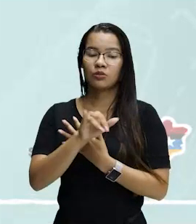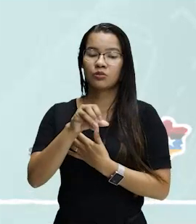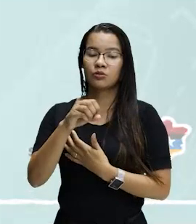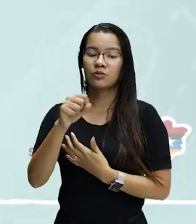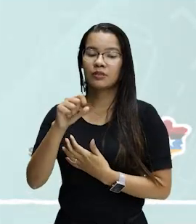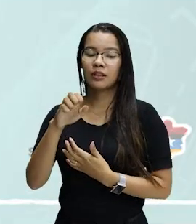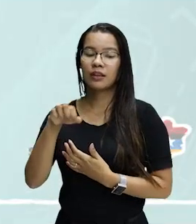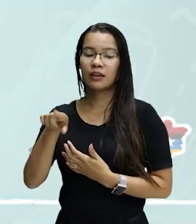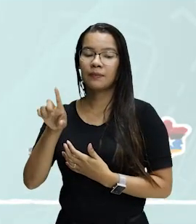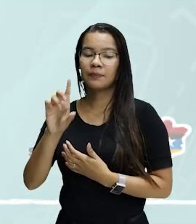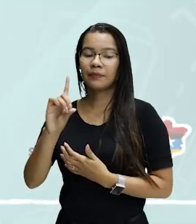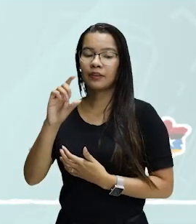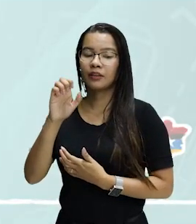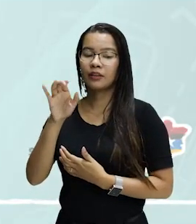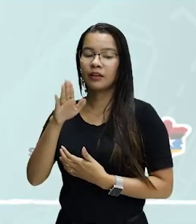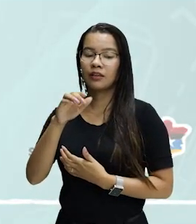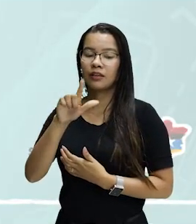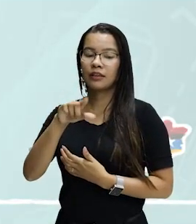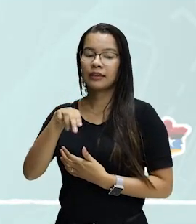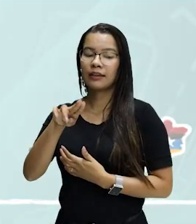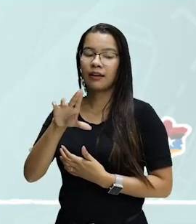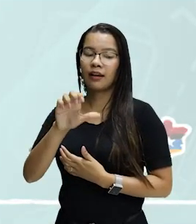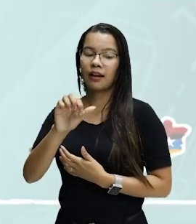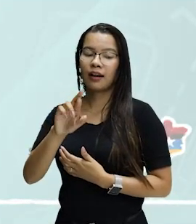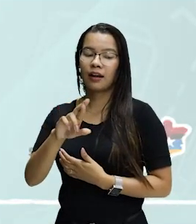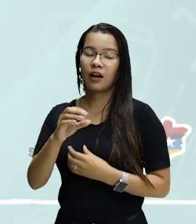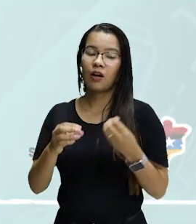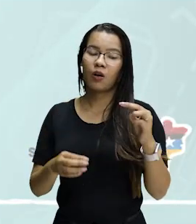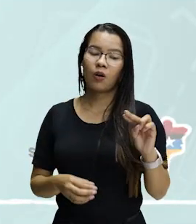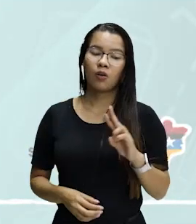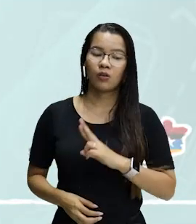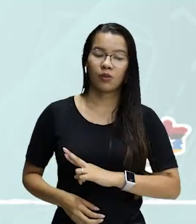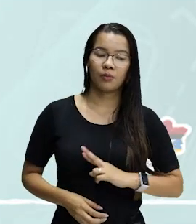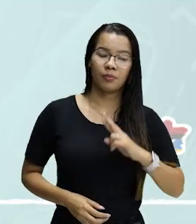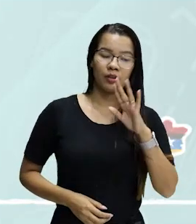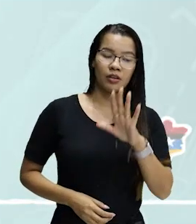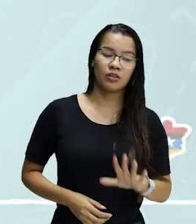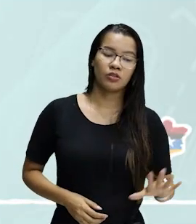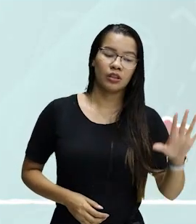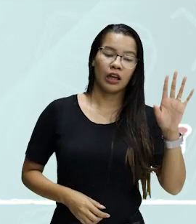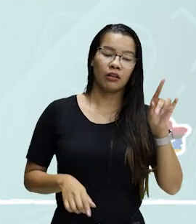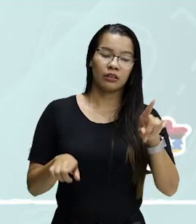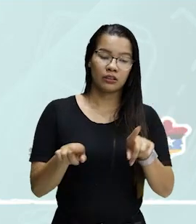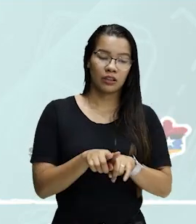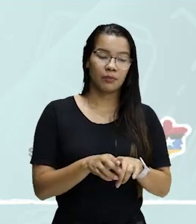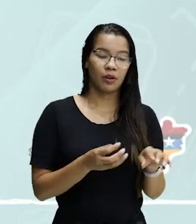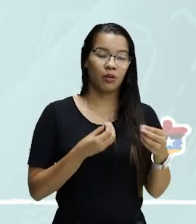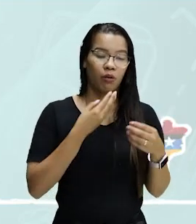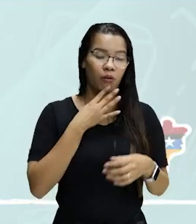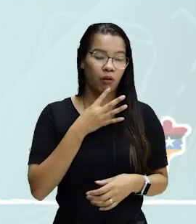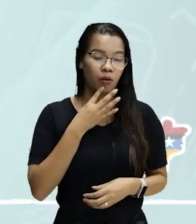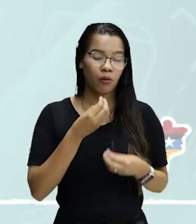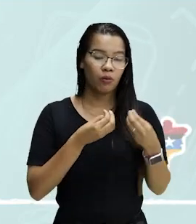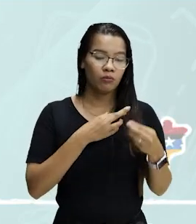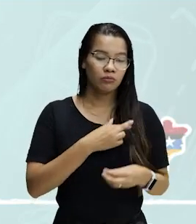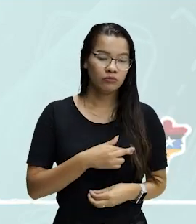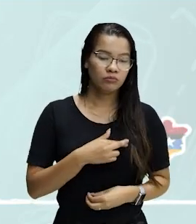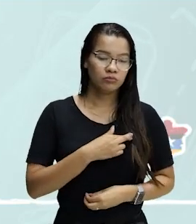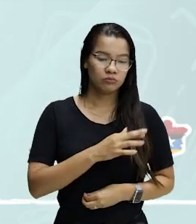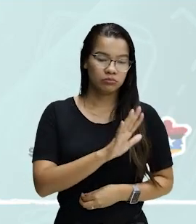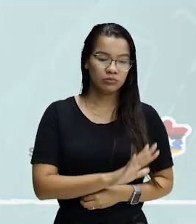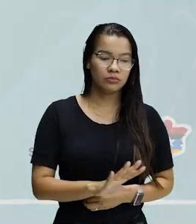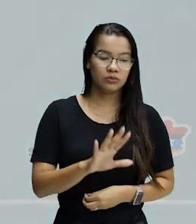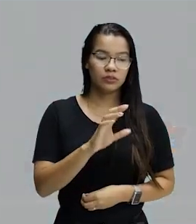como romance regionalista, diz respeito às narrativas que têm componente do espaço intensamente caracterizado. Aí eu coloquei